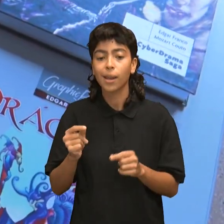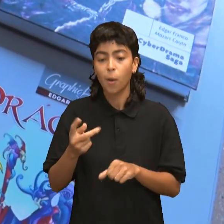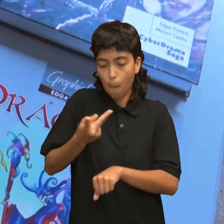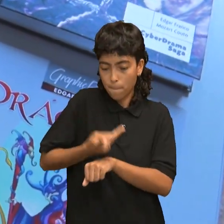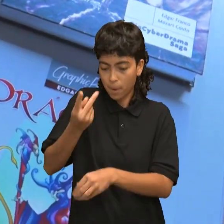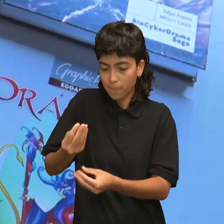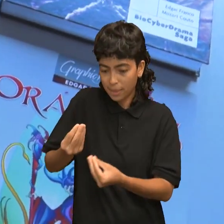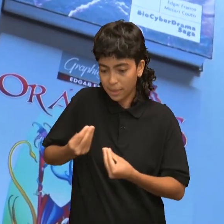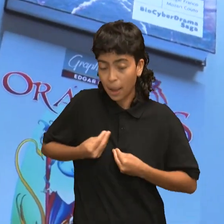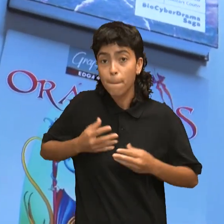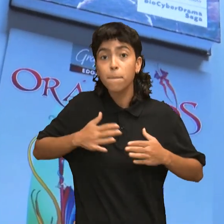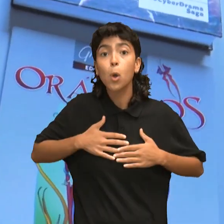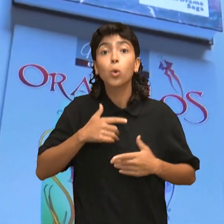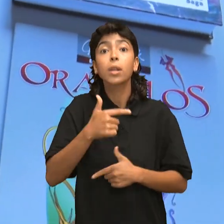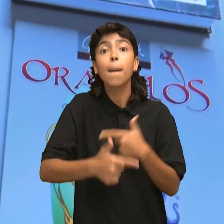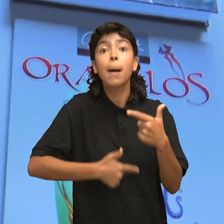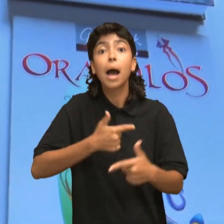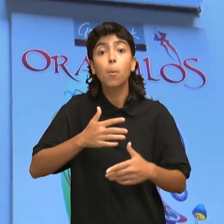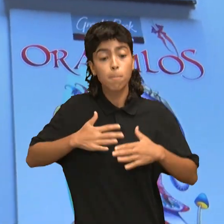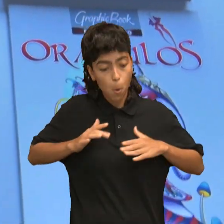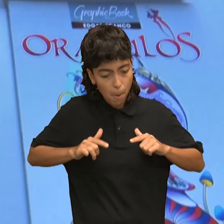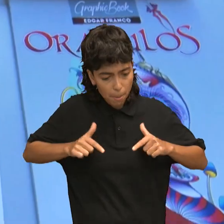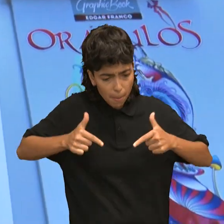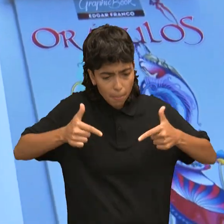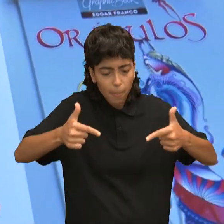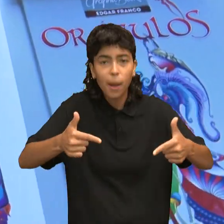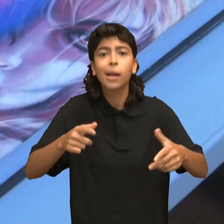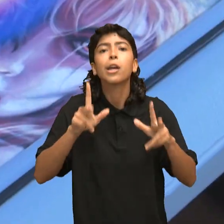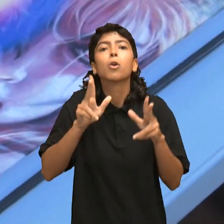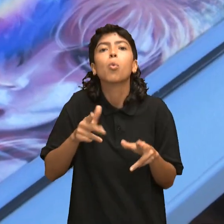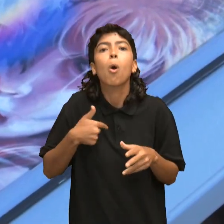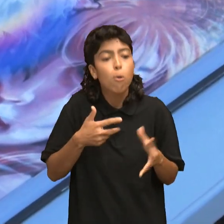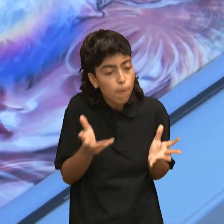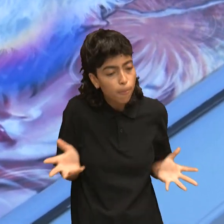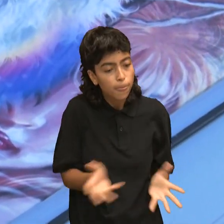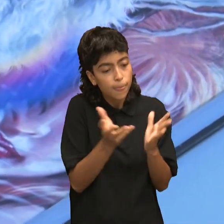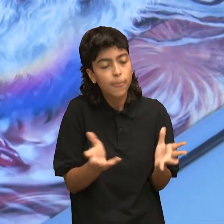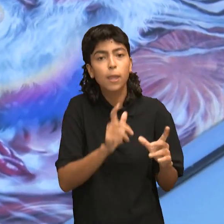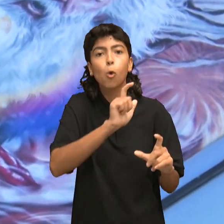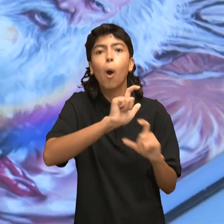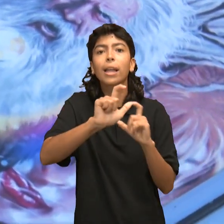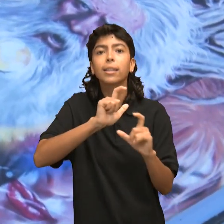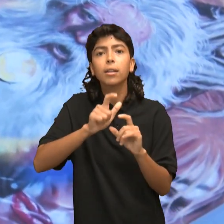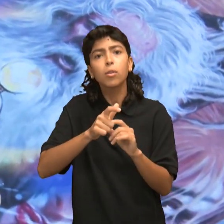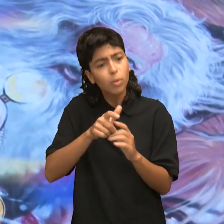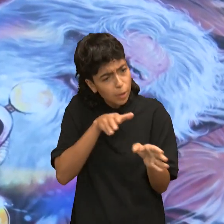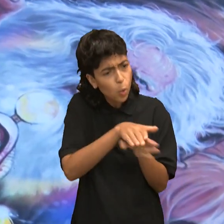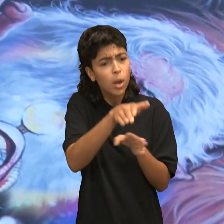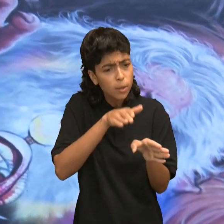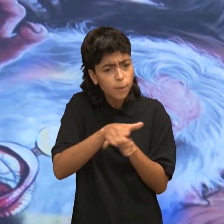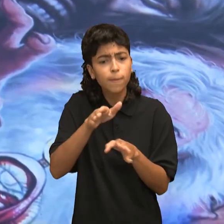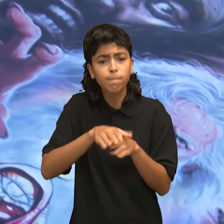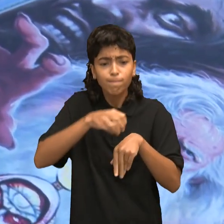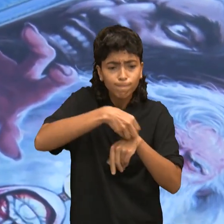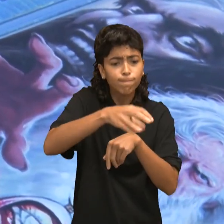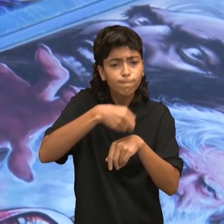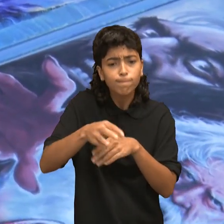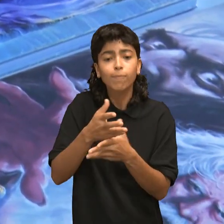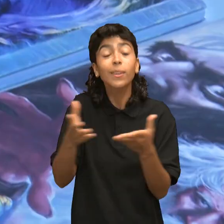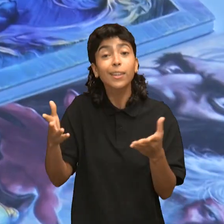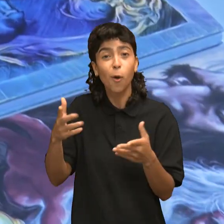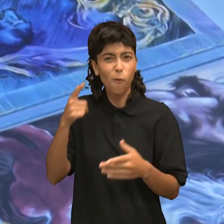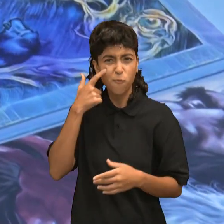um prêmio pelo meu fomento à cena de quadrinhos no estado de Goiás. Então, um olhar para esse meu trabalho também